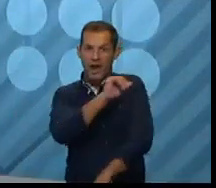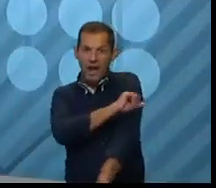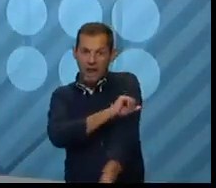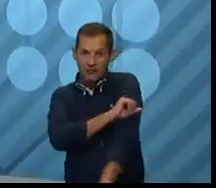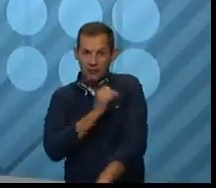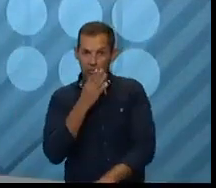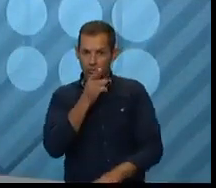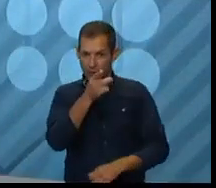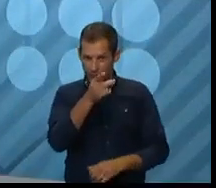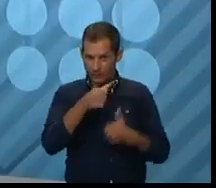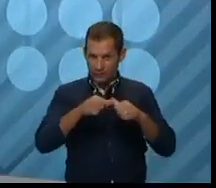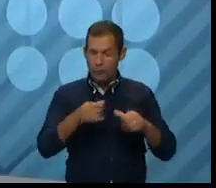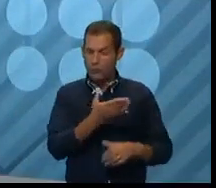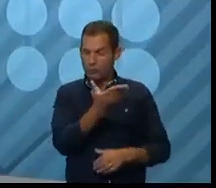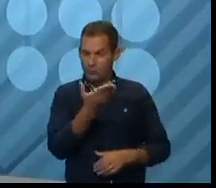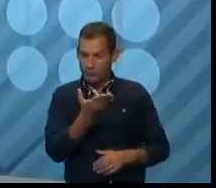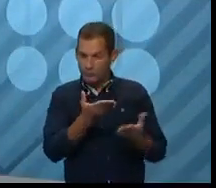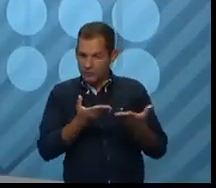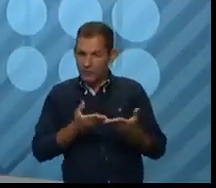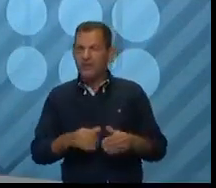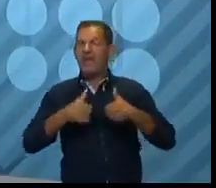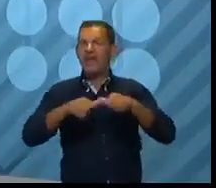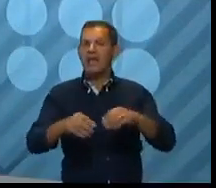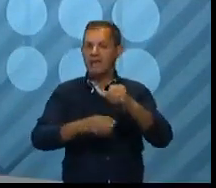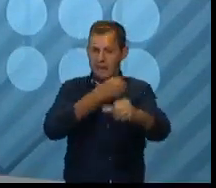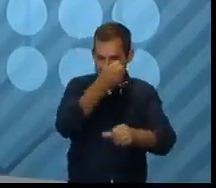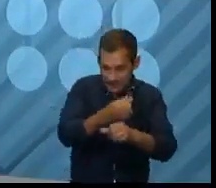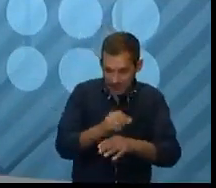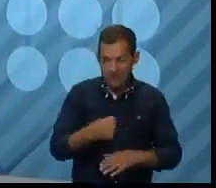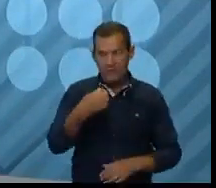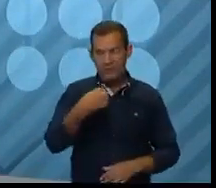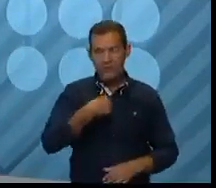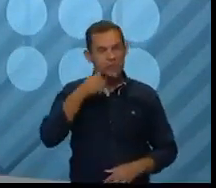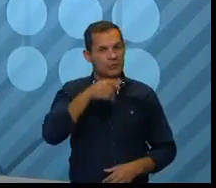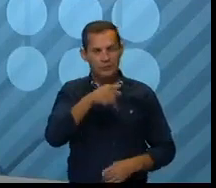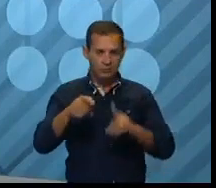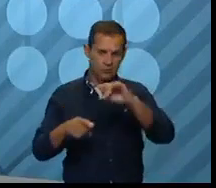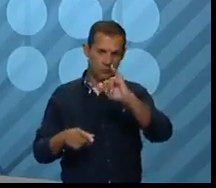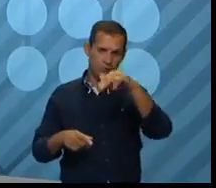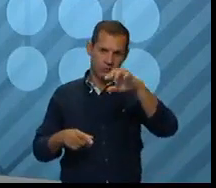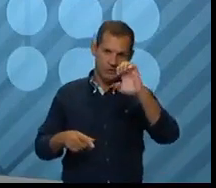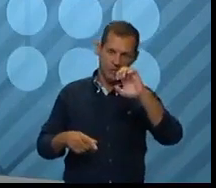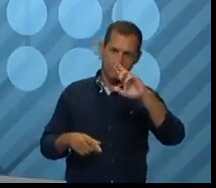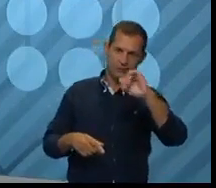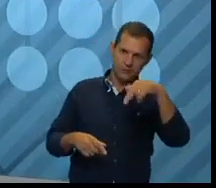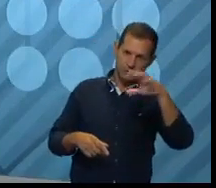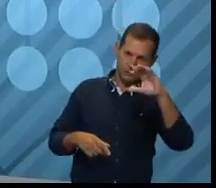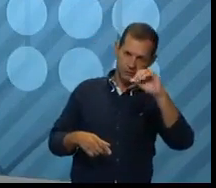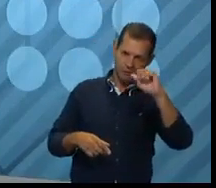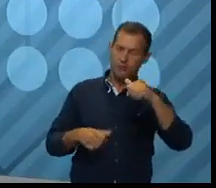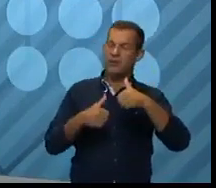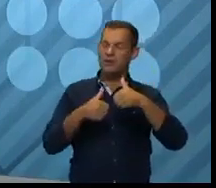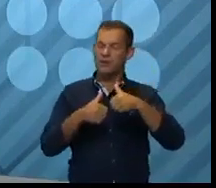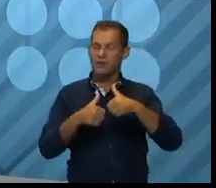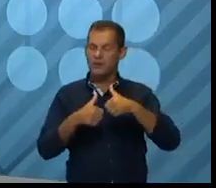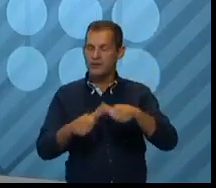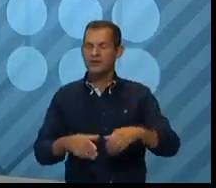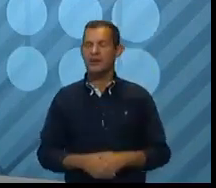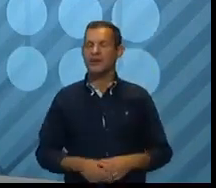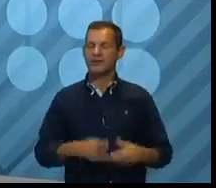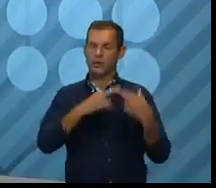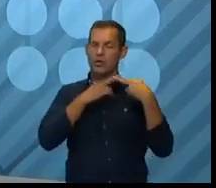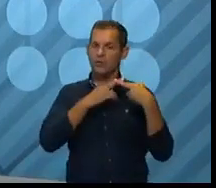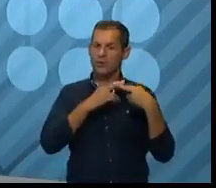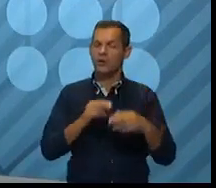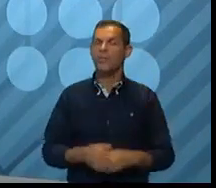Olá, aluno, tudo bem? Seja bem-vindo a esse semestre. Eu sou a professora Daiane Cristine Ramos, serei a professora responsável pela